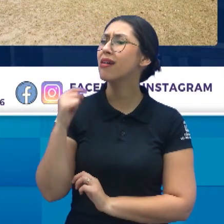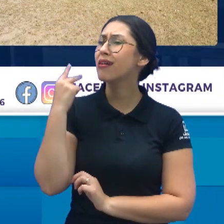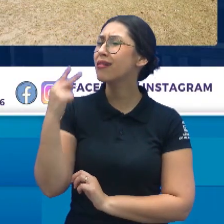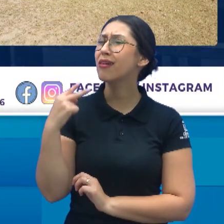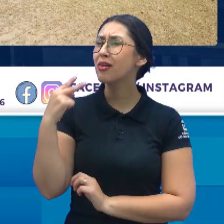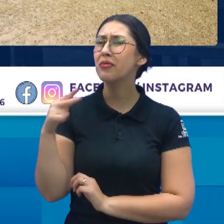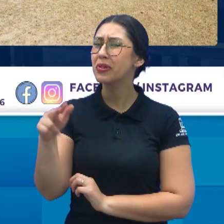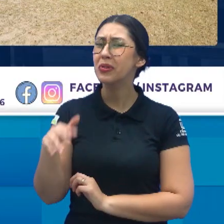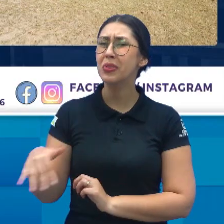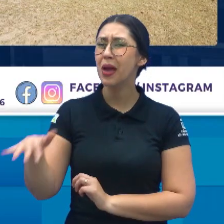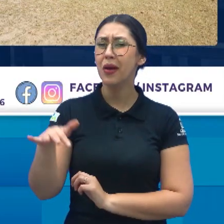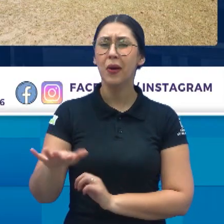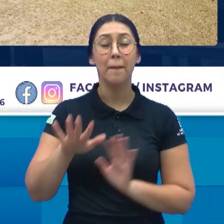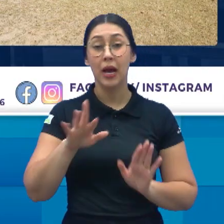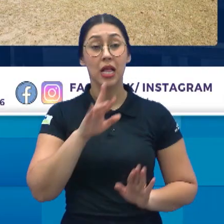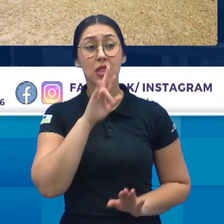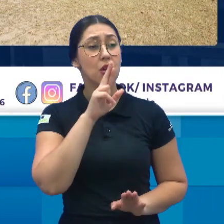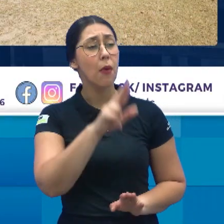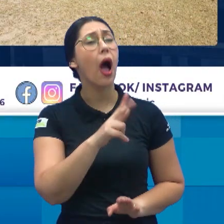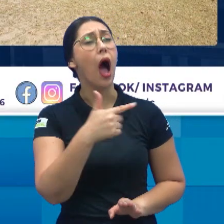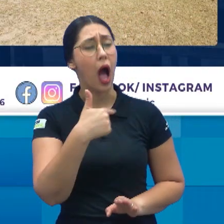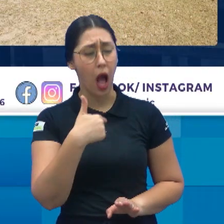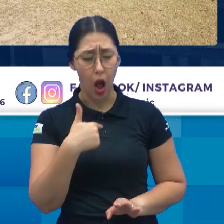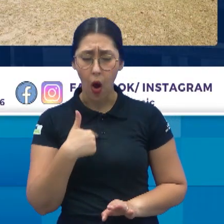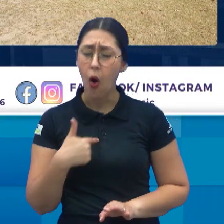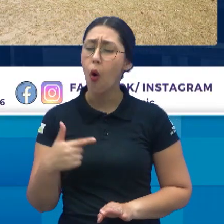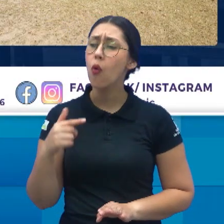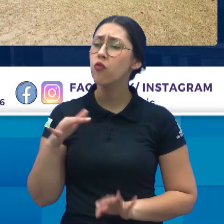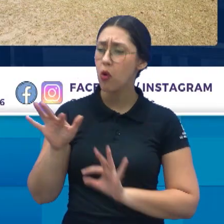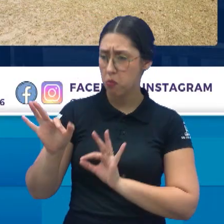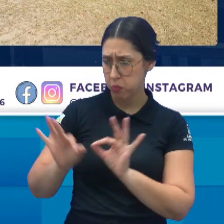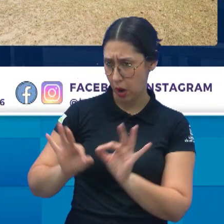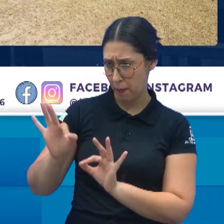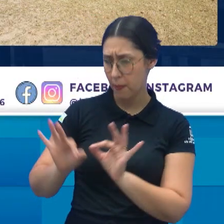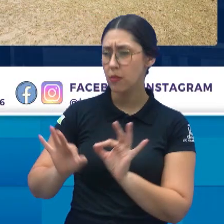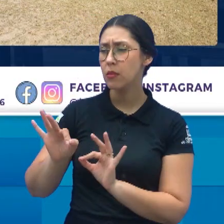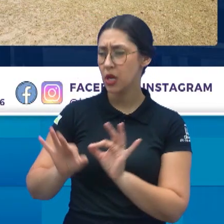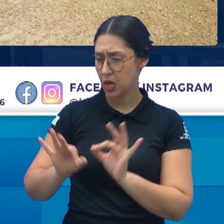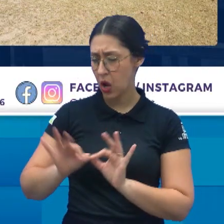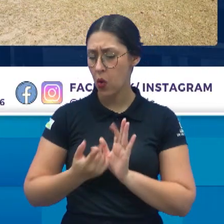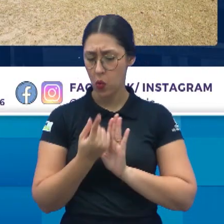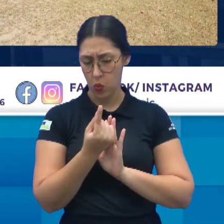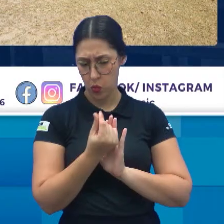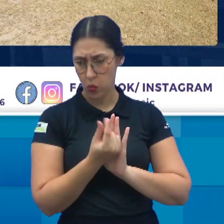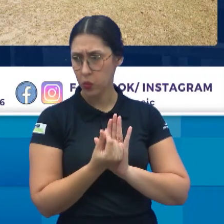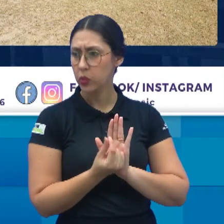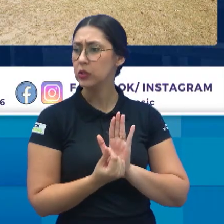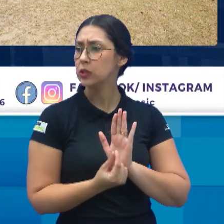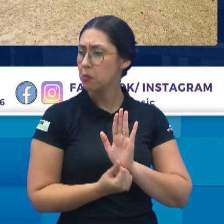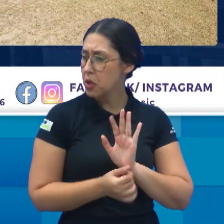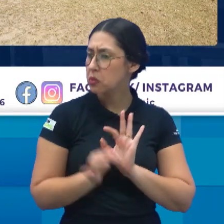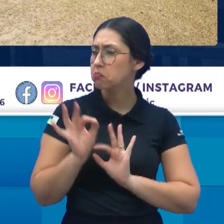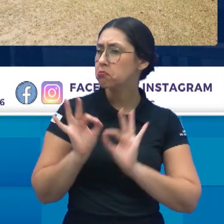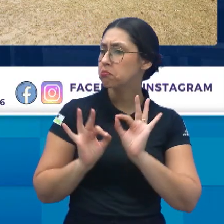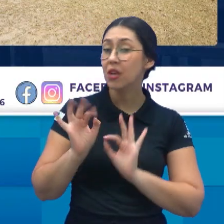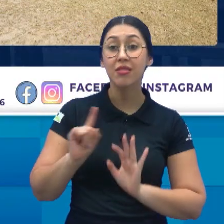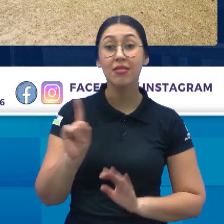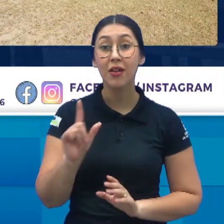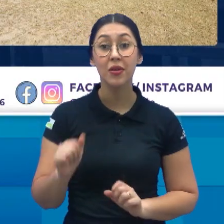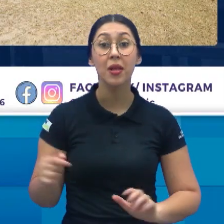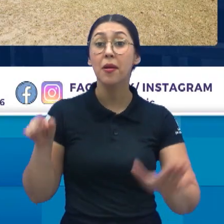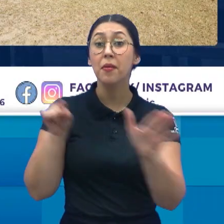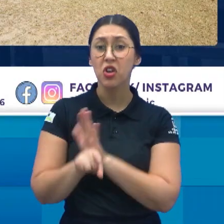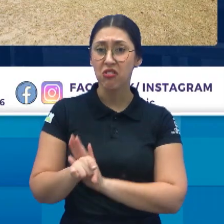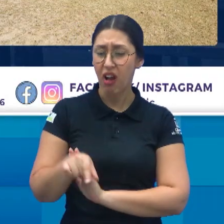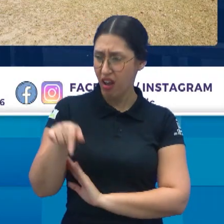falar que ia ver o projeto, ia ver se tinha orçamento, que ia colocar no orçamento, não, perguntou se